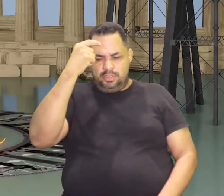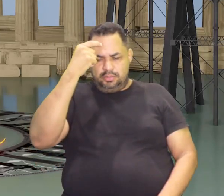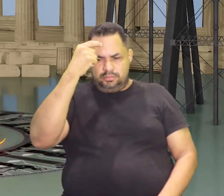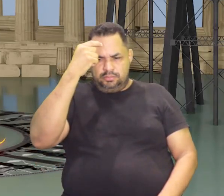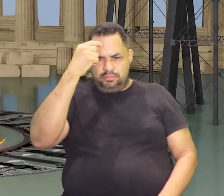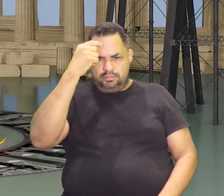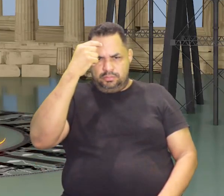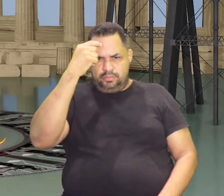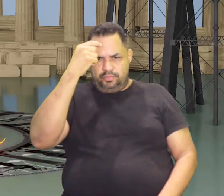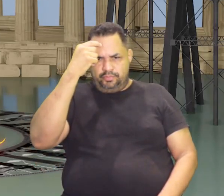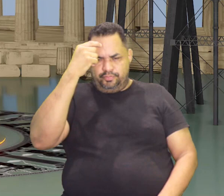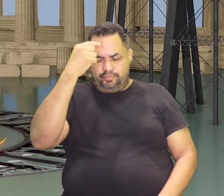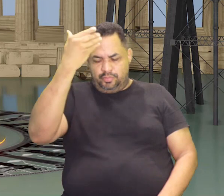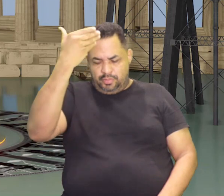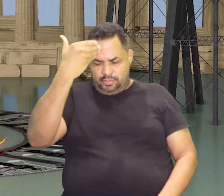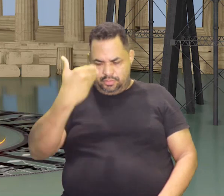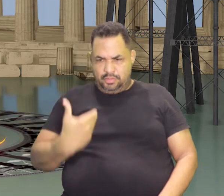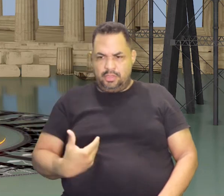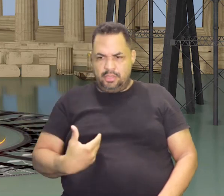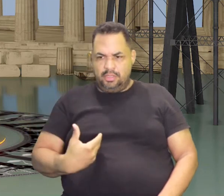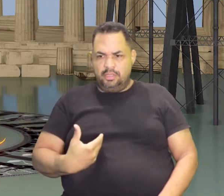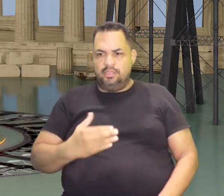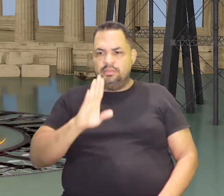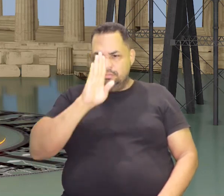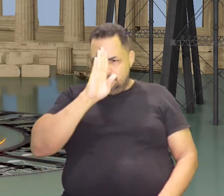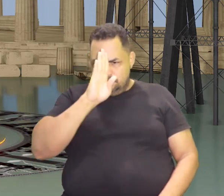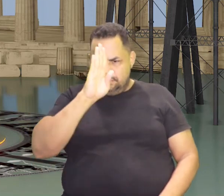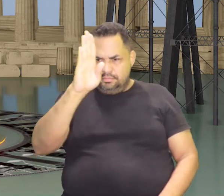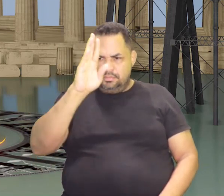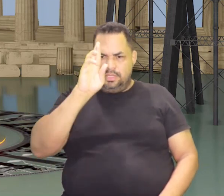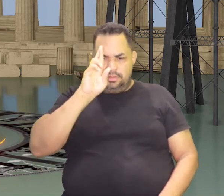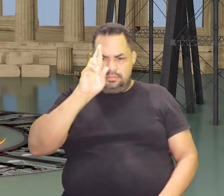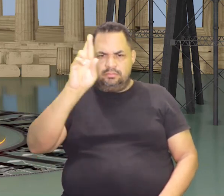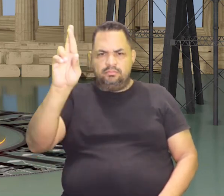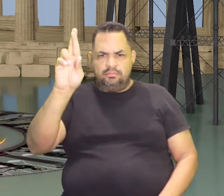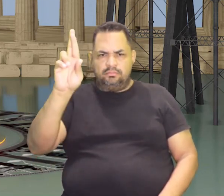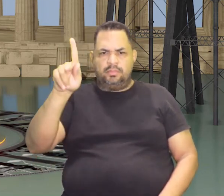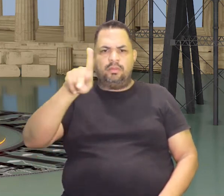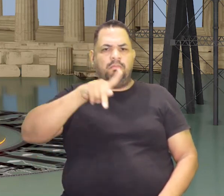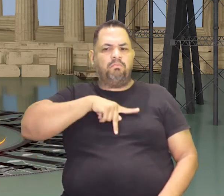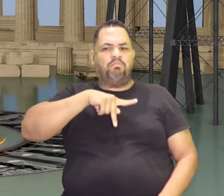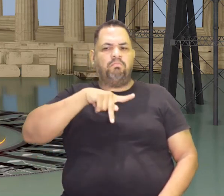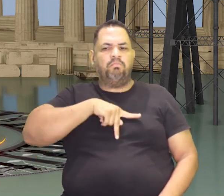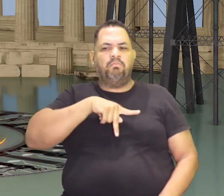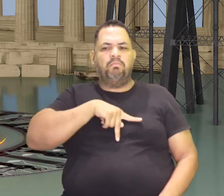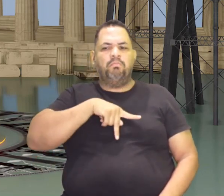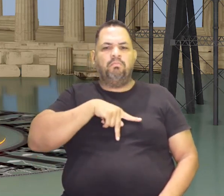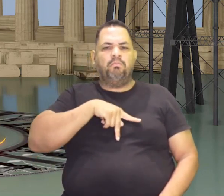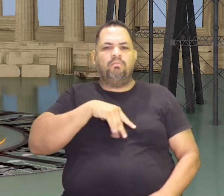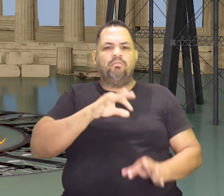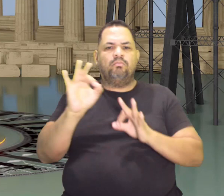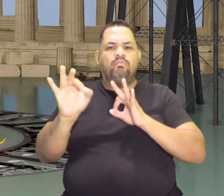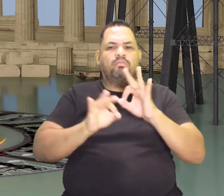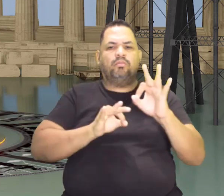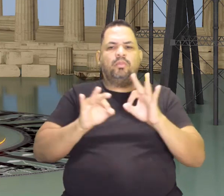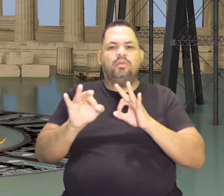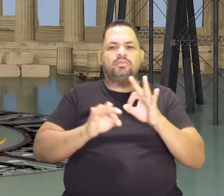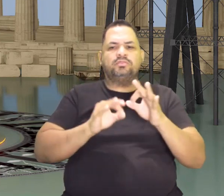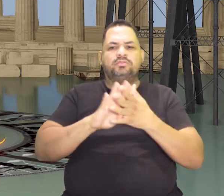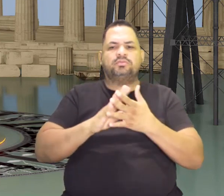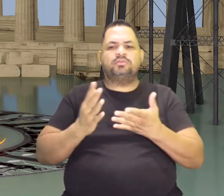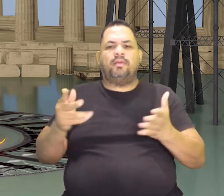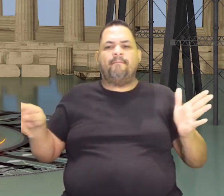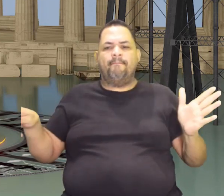consciência de que ele é senhor, ele é dono, proprietário, autônomo da construção da história a